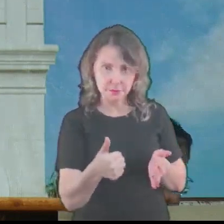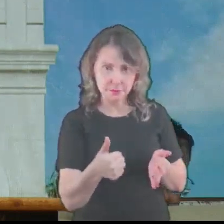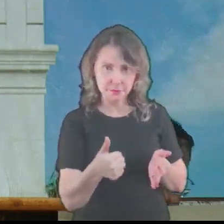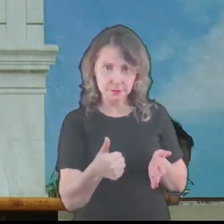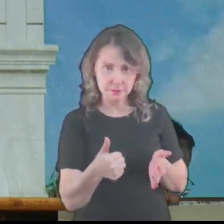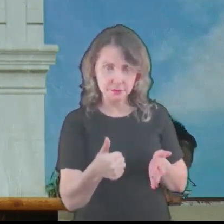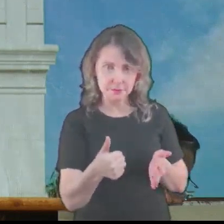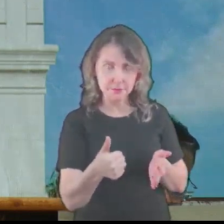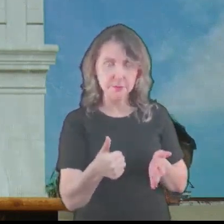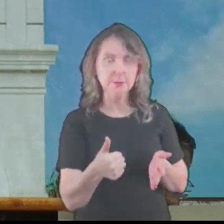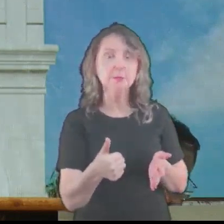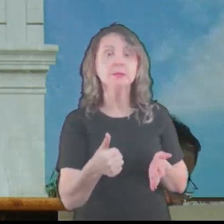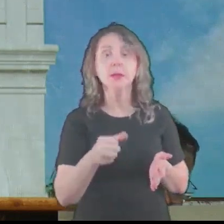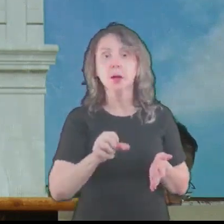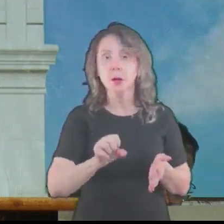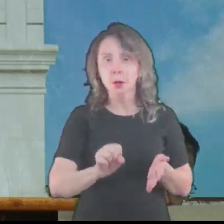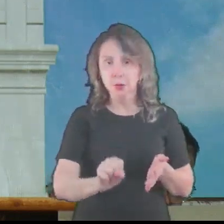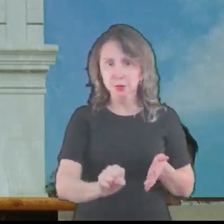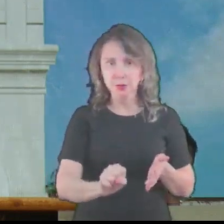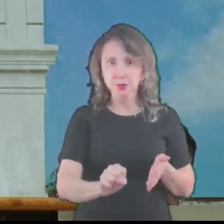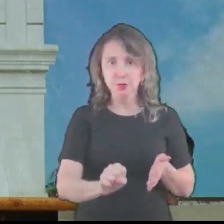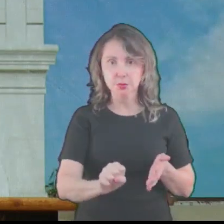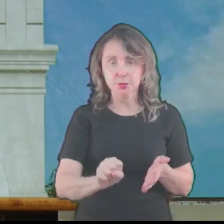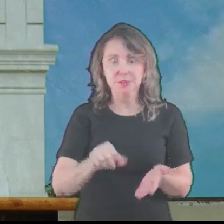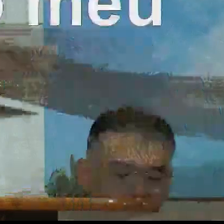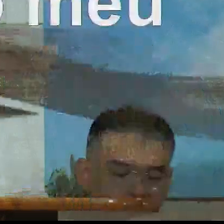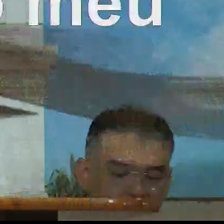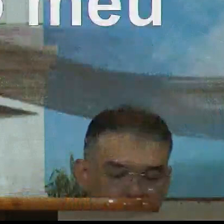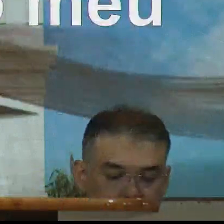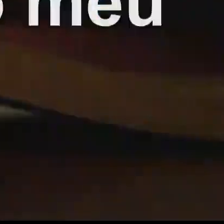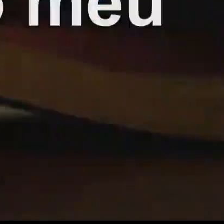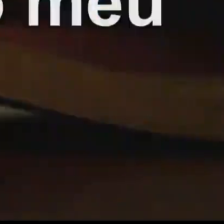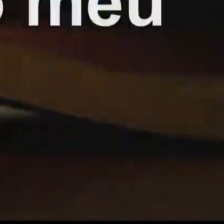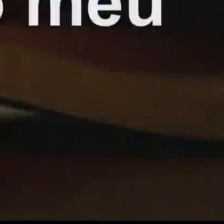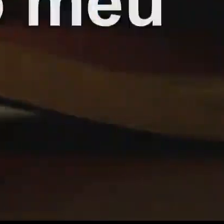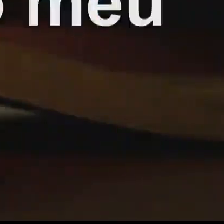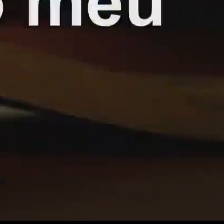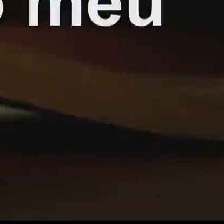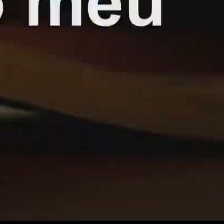versículos 8 ao 13.